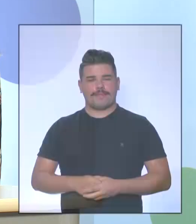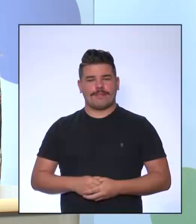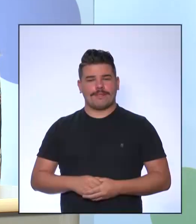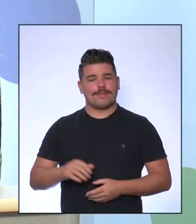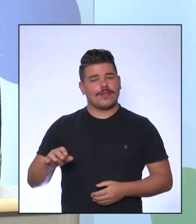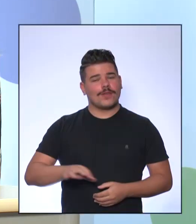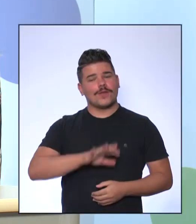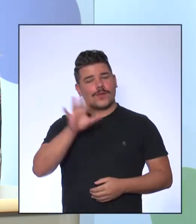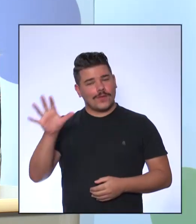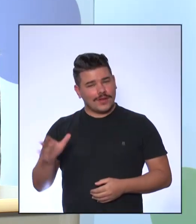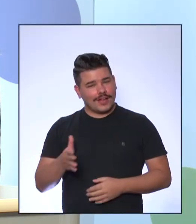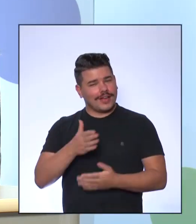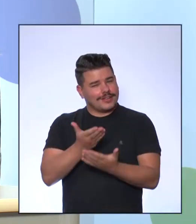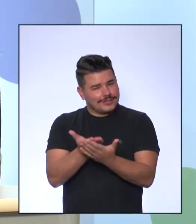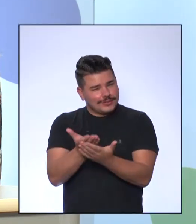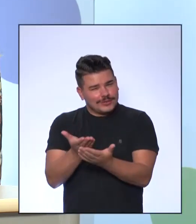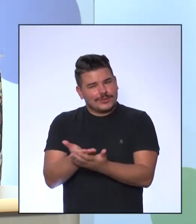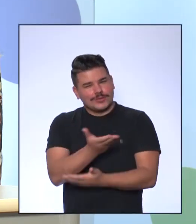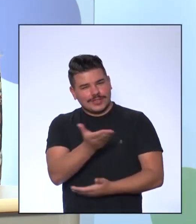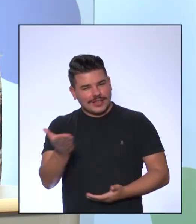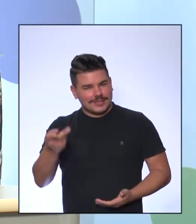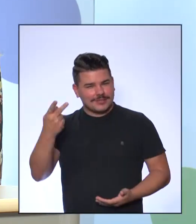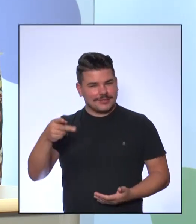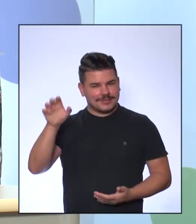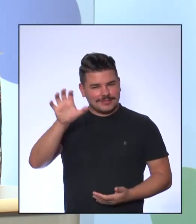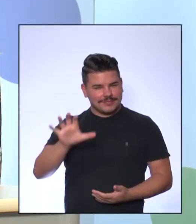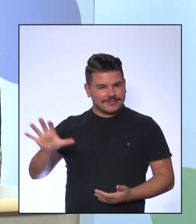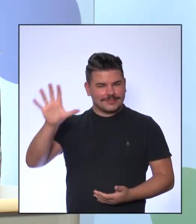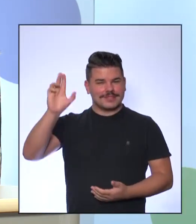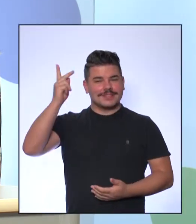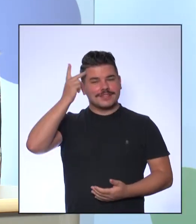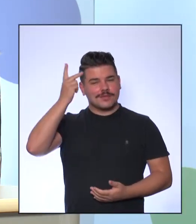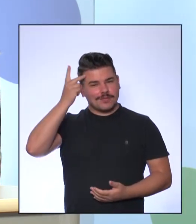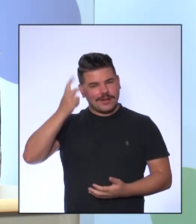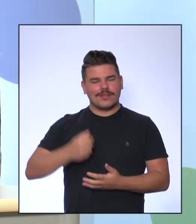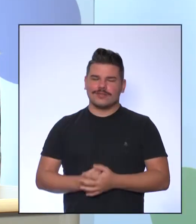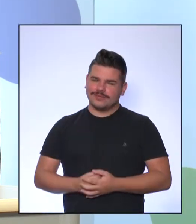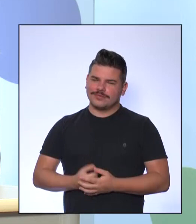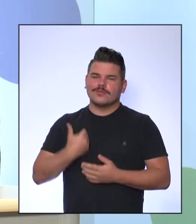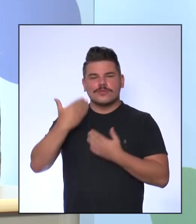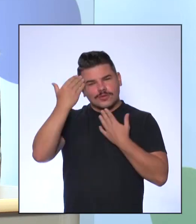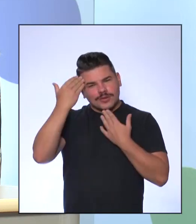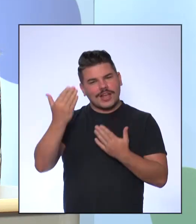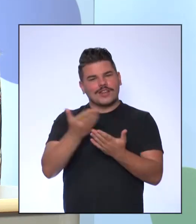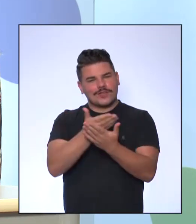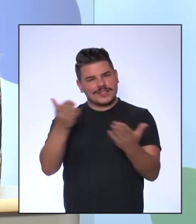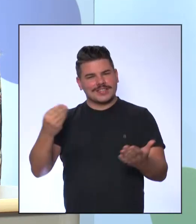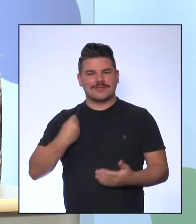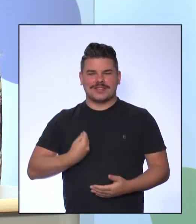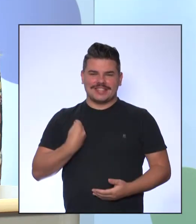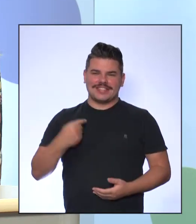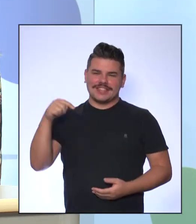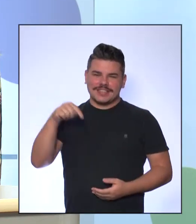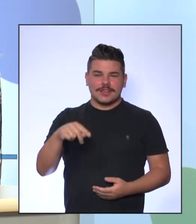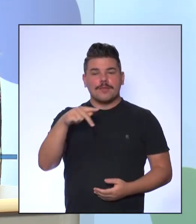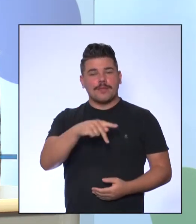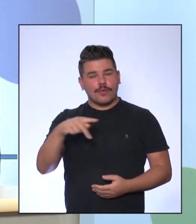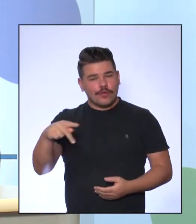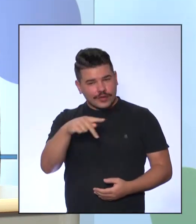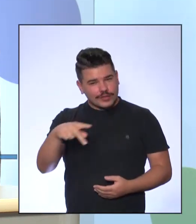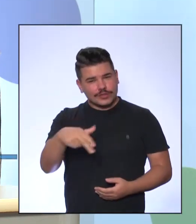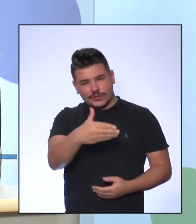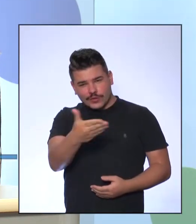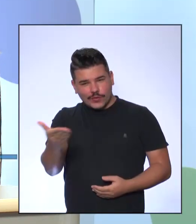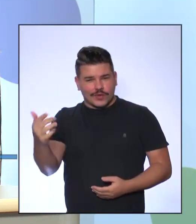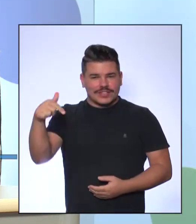Olá, estudantes da Rede Estadual de Ensino de São Paulo. Quero agradecer a presença de todos, professores presentes aqui